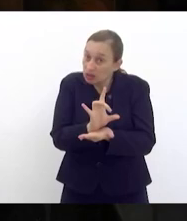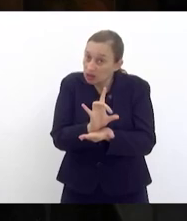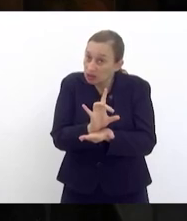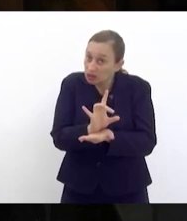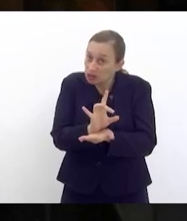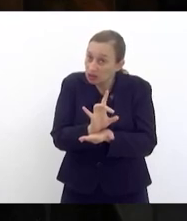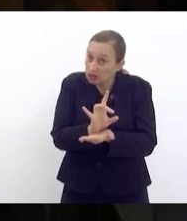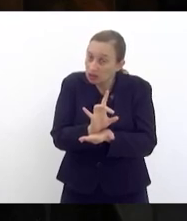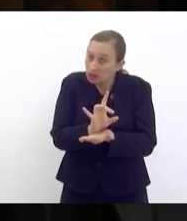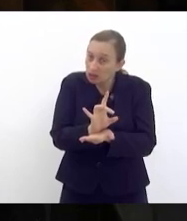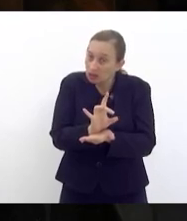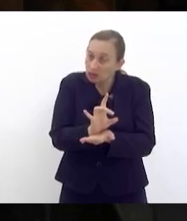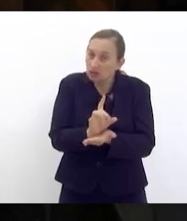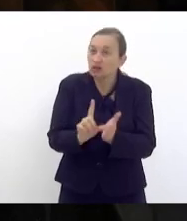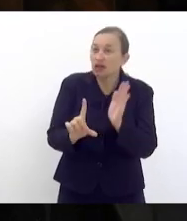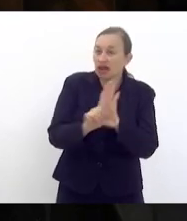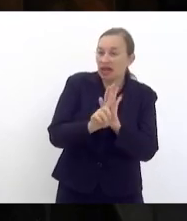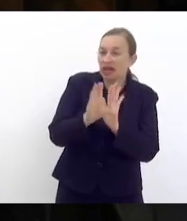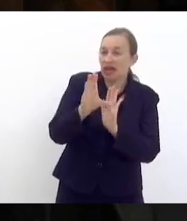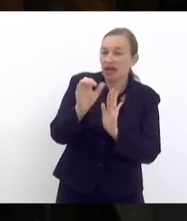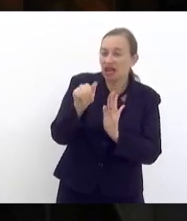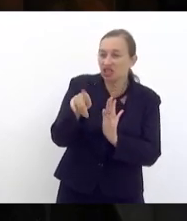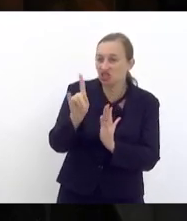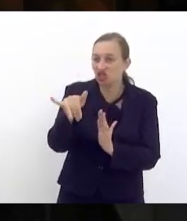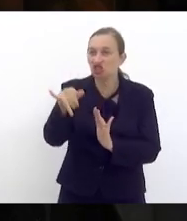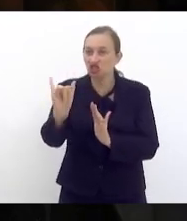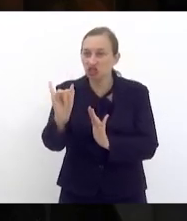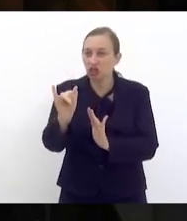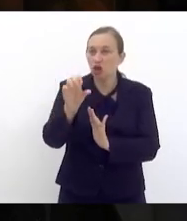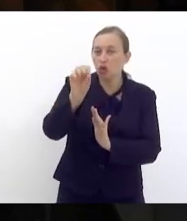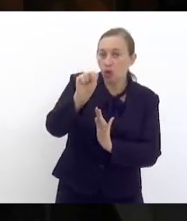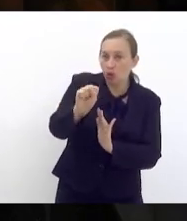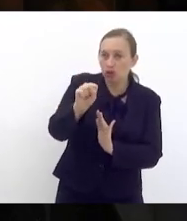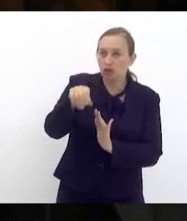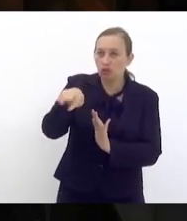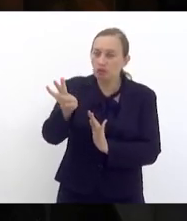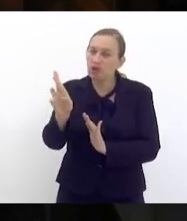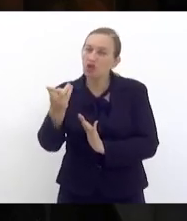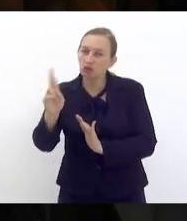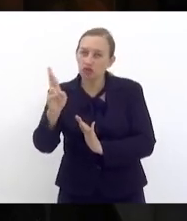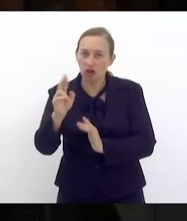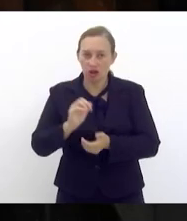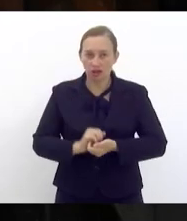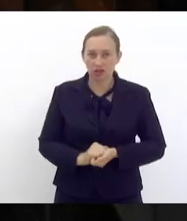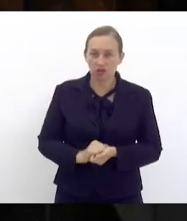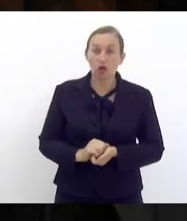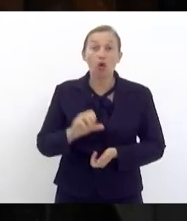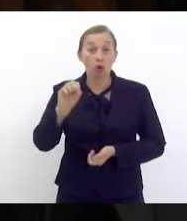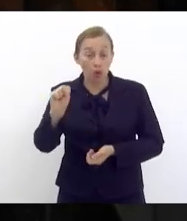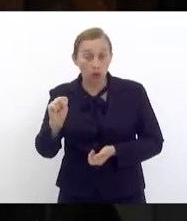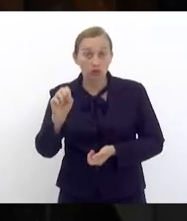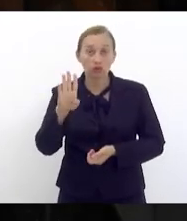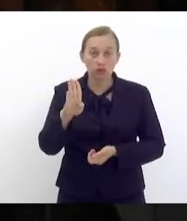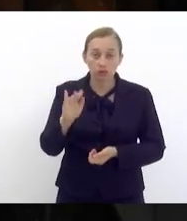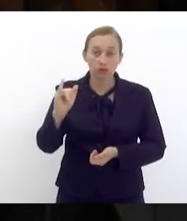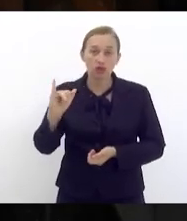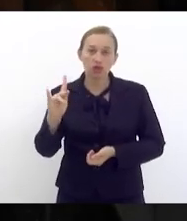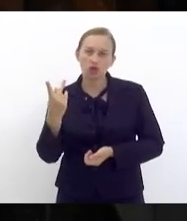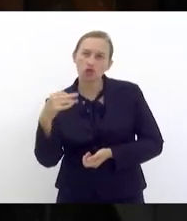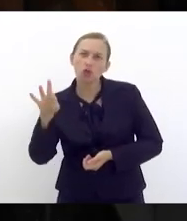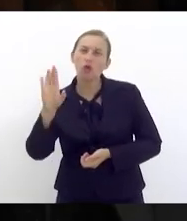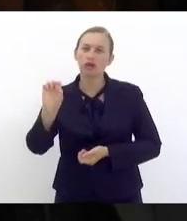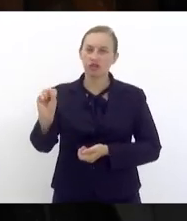efeito destrutivo da Lei Candir, 8 bilhões de reais. 8 bilhões de